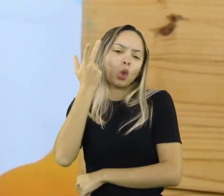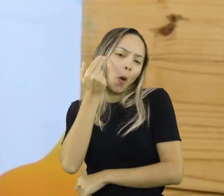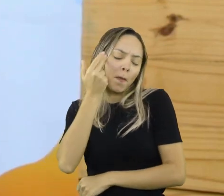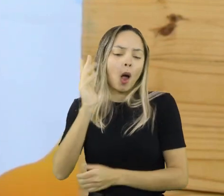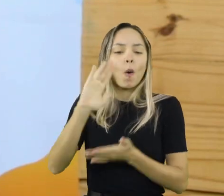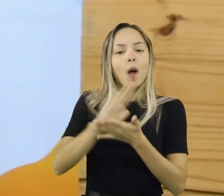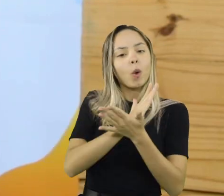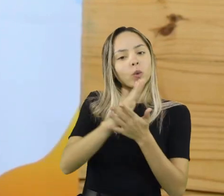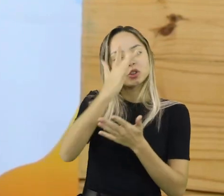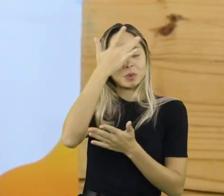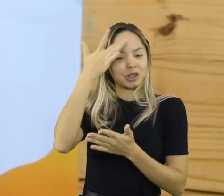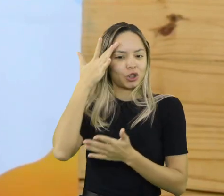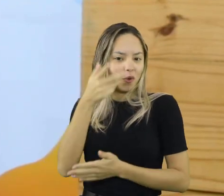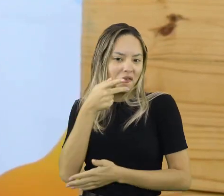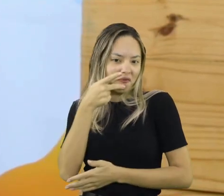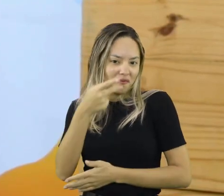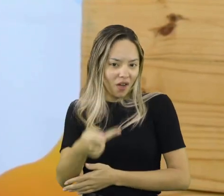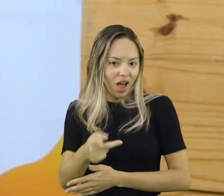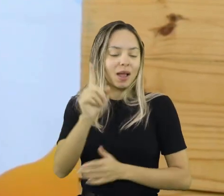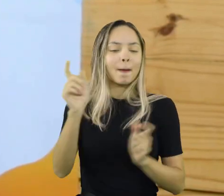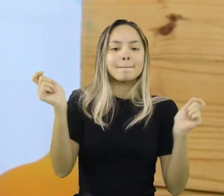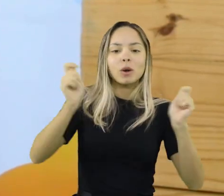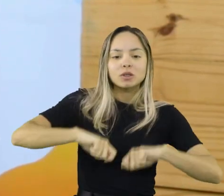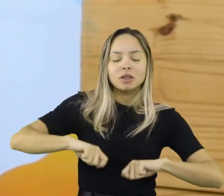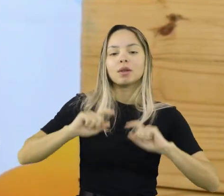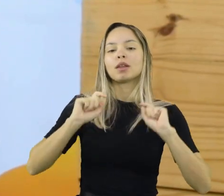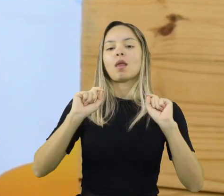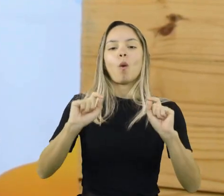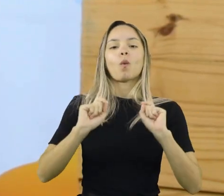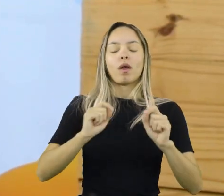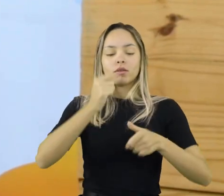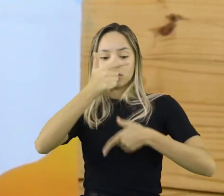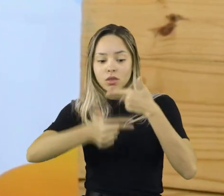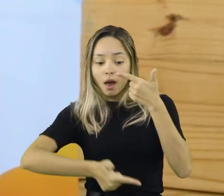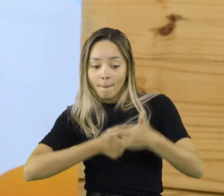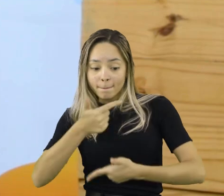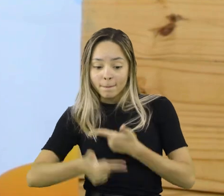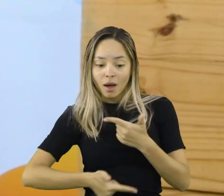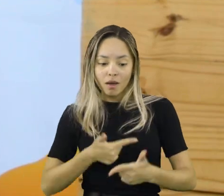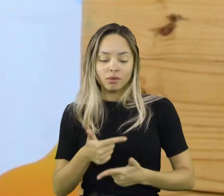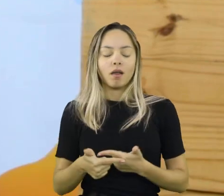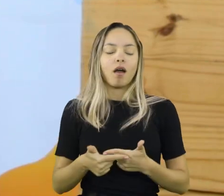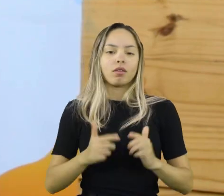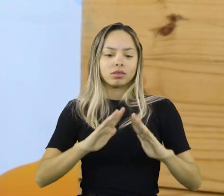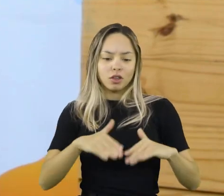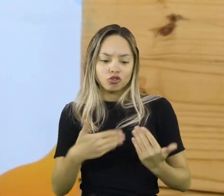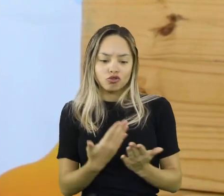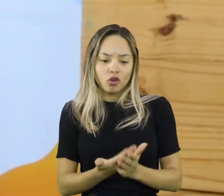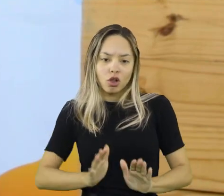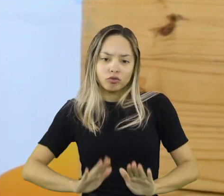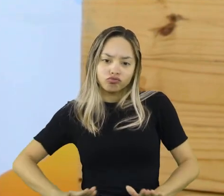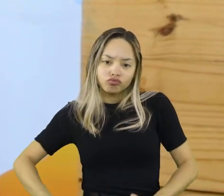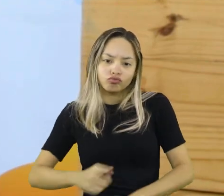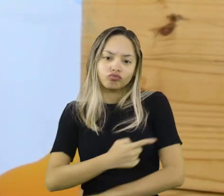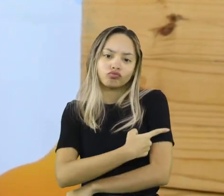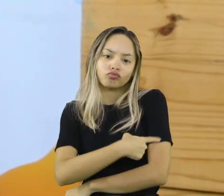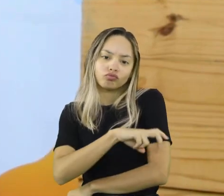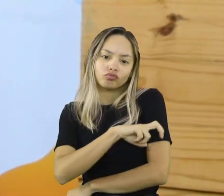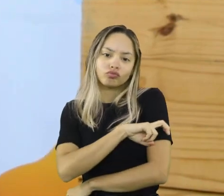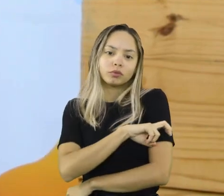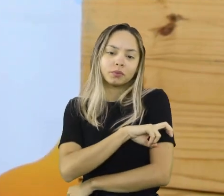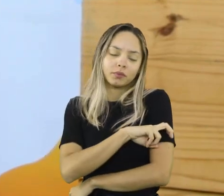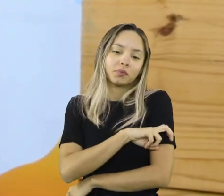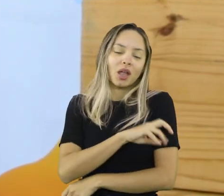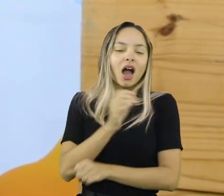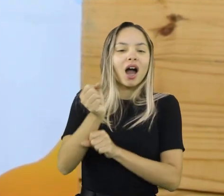normal, como algumas pessoas chamam, que possibilitava a atuação na pré-escola e nos anos iniciais, que é uma nomenclatura nova